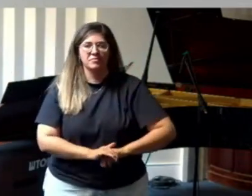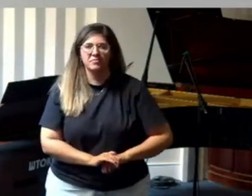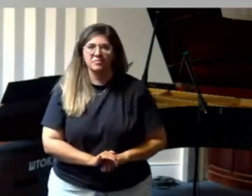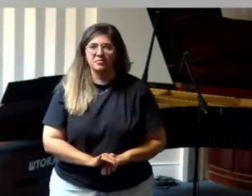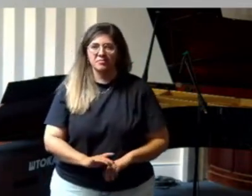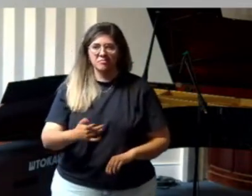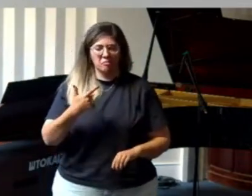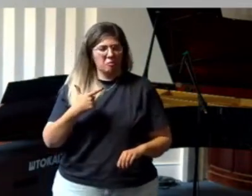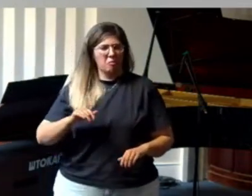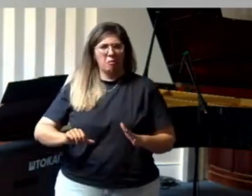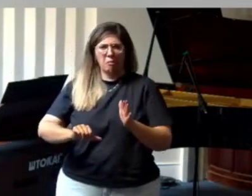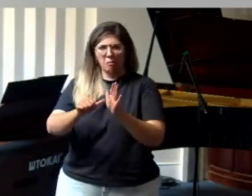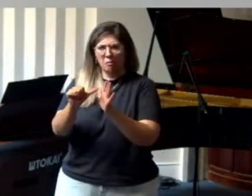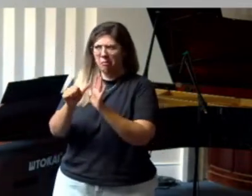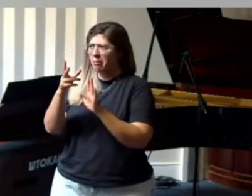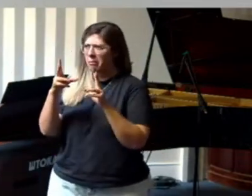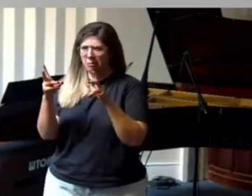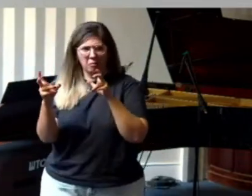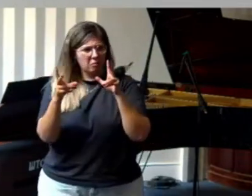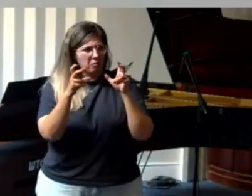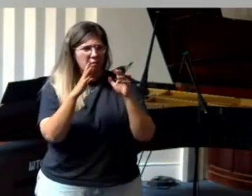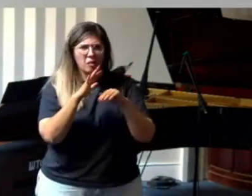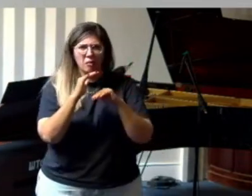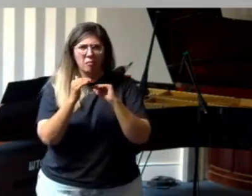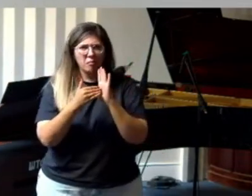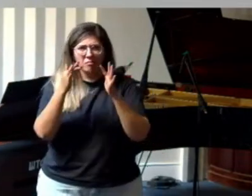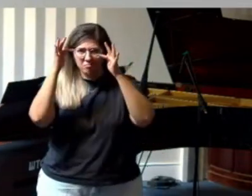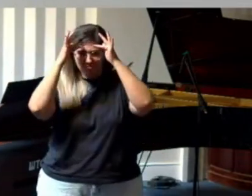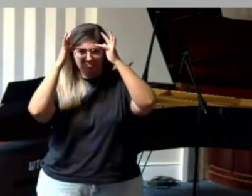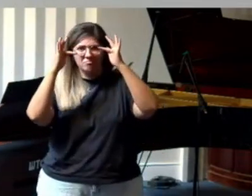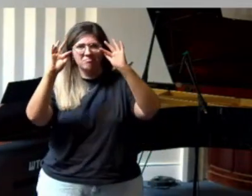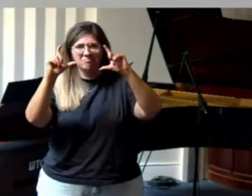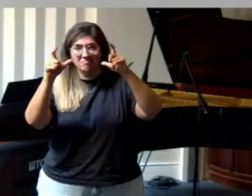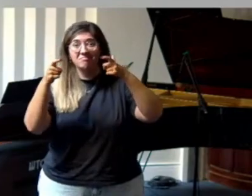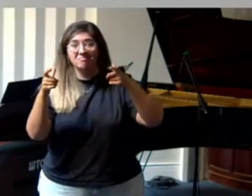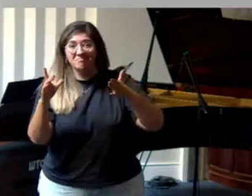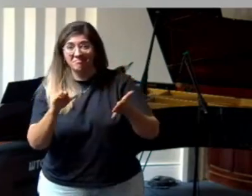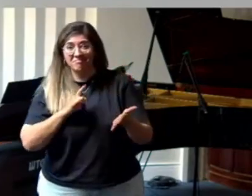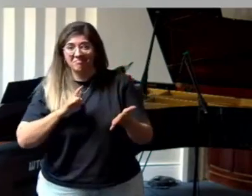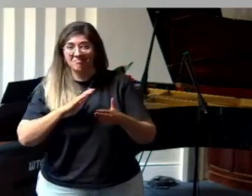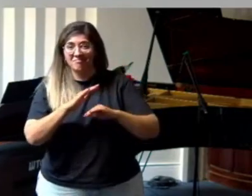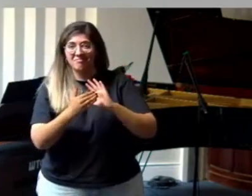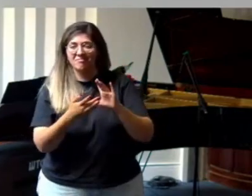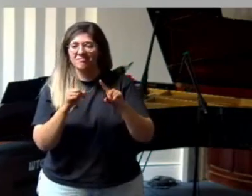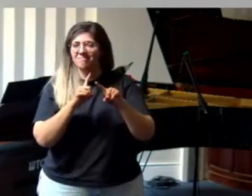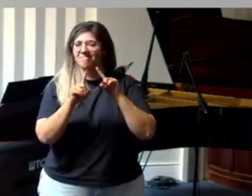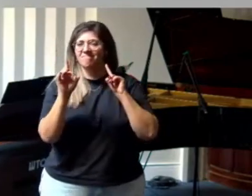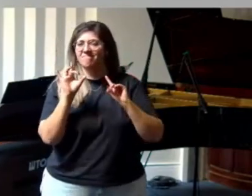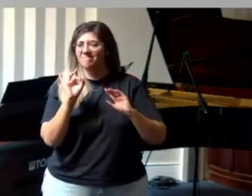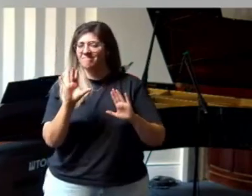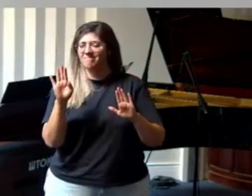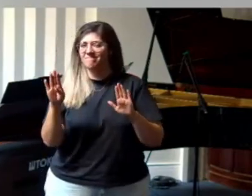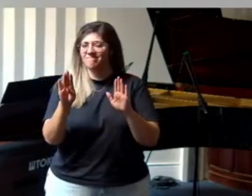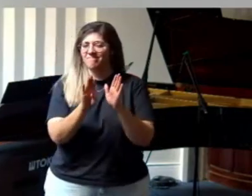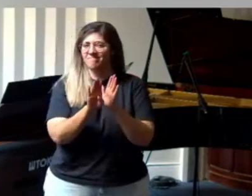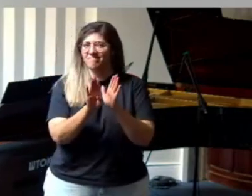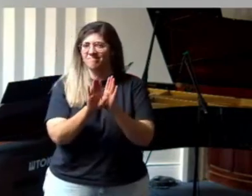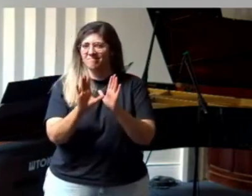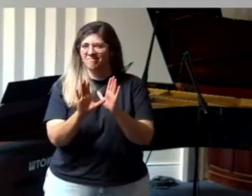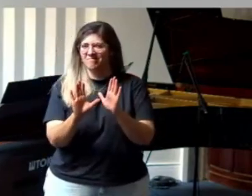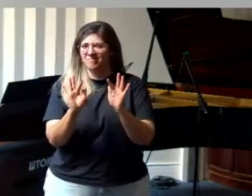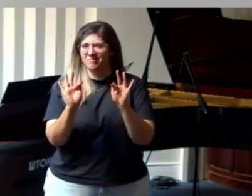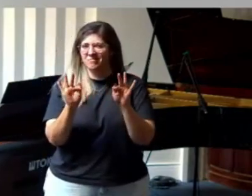momento, parece que a coroa é para todos aqueles que começam a corrida, mas a coroa é para quem chega lá no fim.